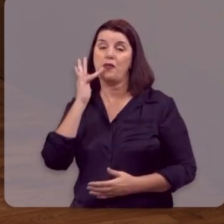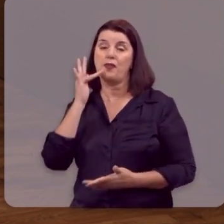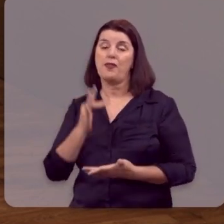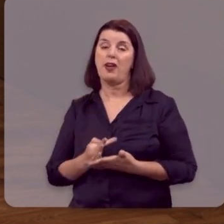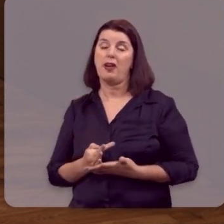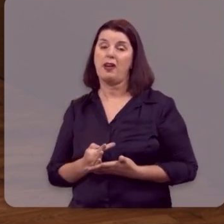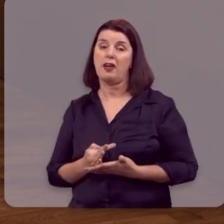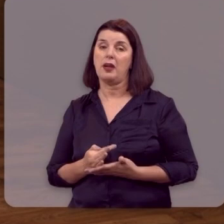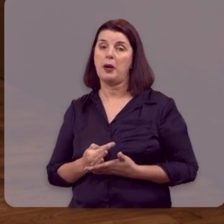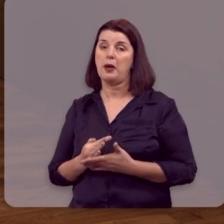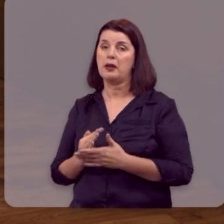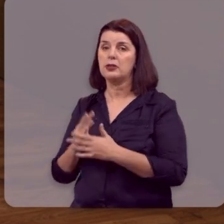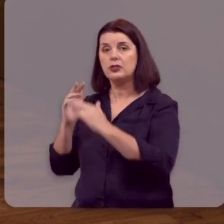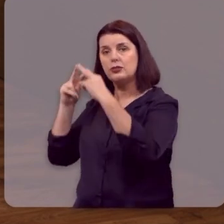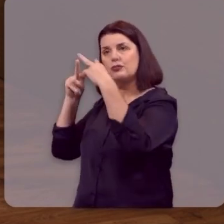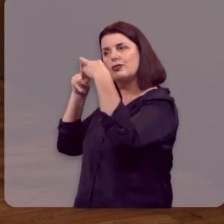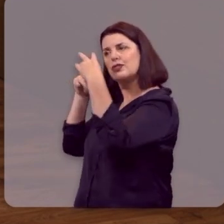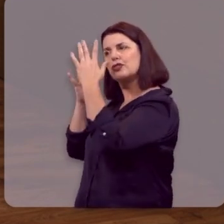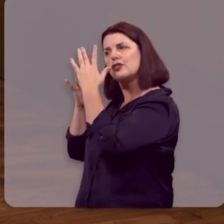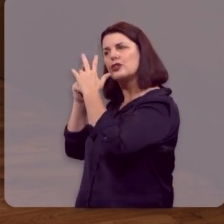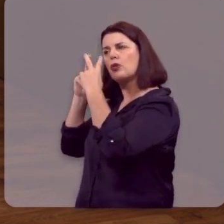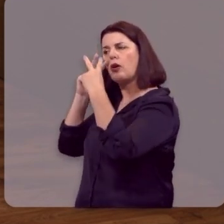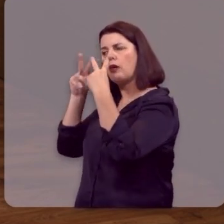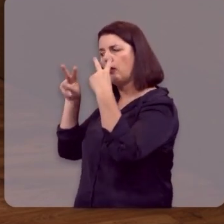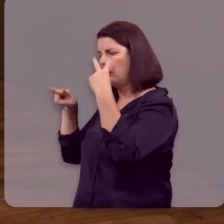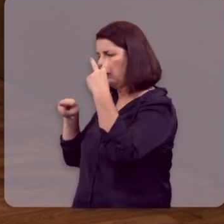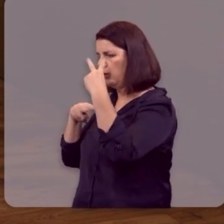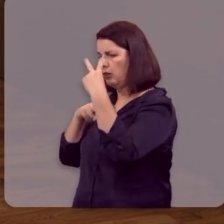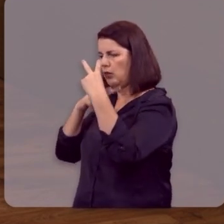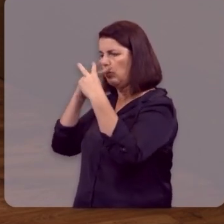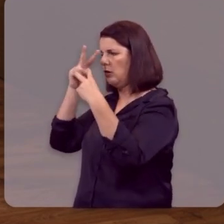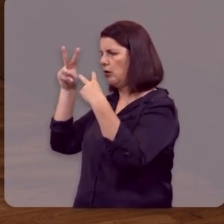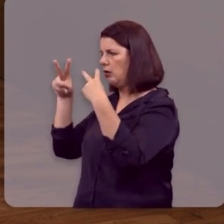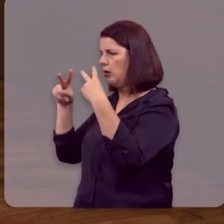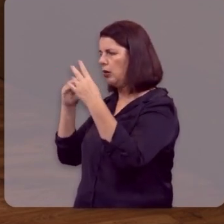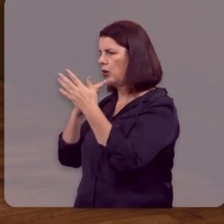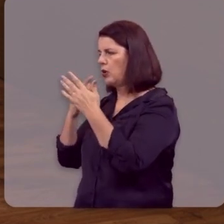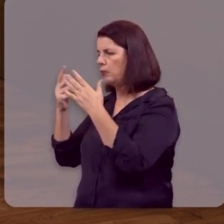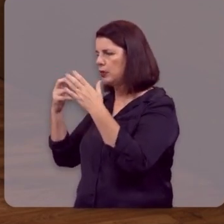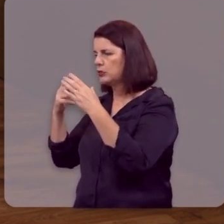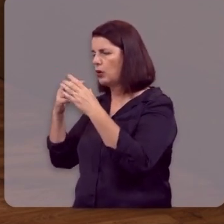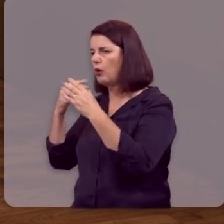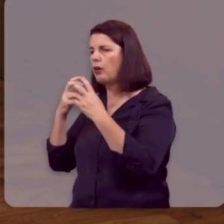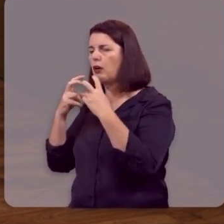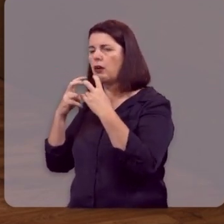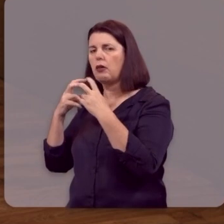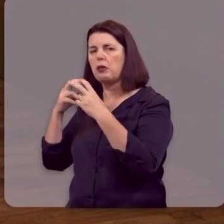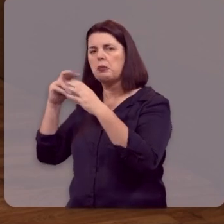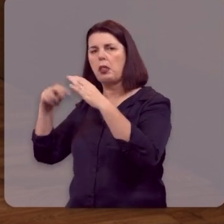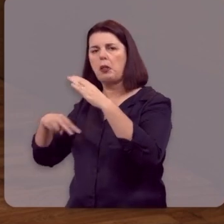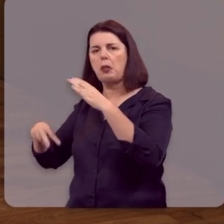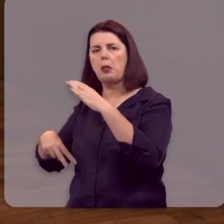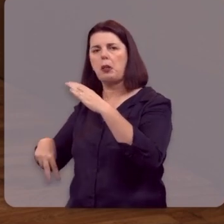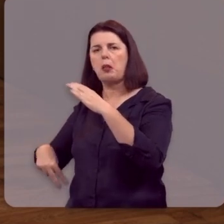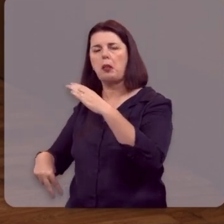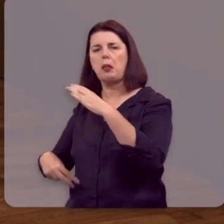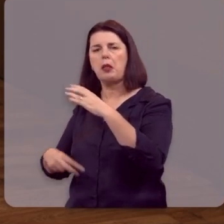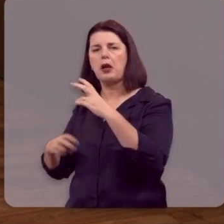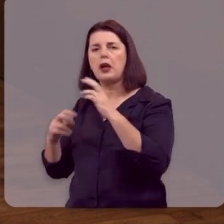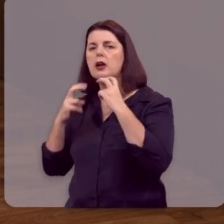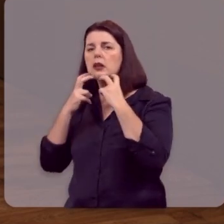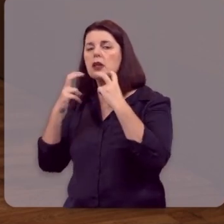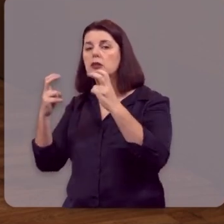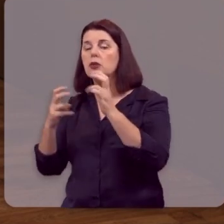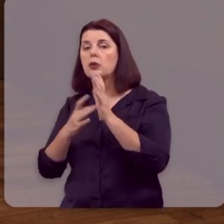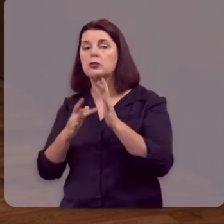tirou os olhos de Jesus e começou a naufragar. Mas gritou por socorro e Jesus estendeu a mão e o tirou das